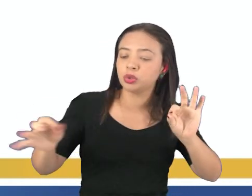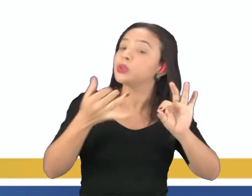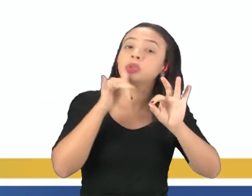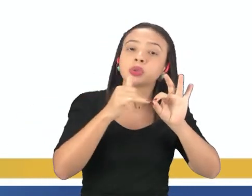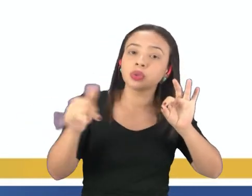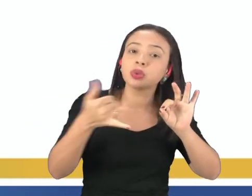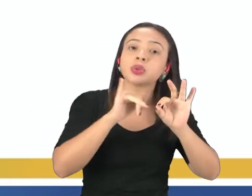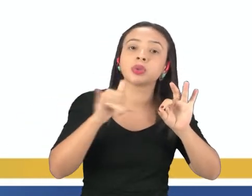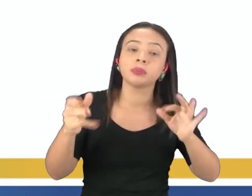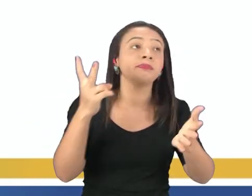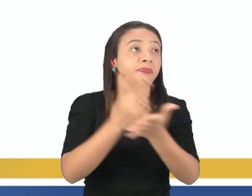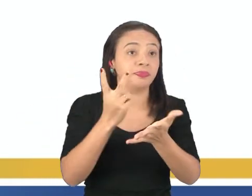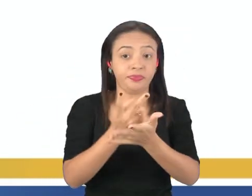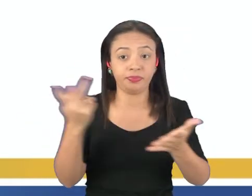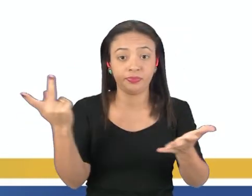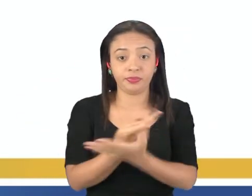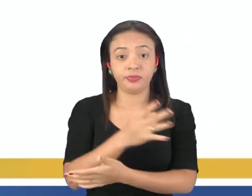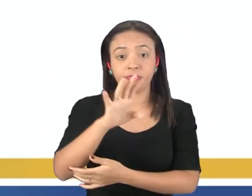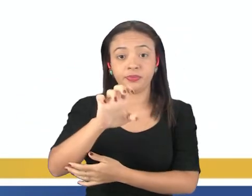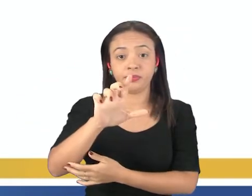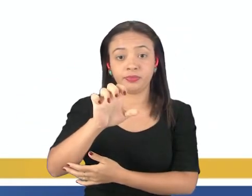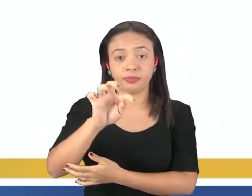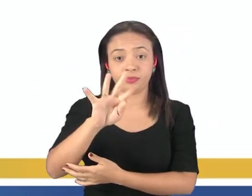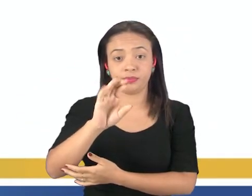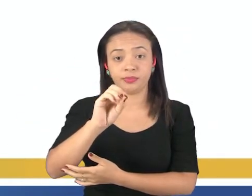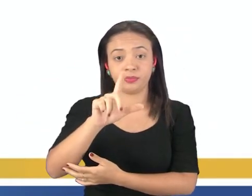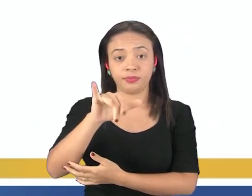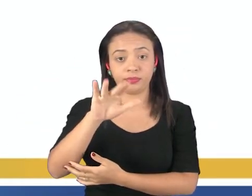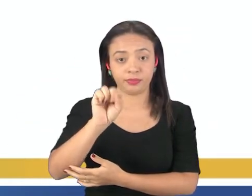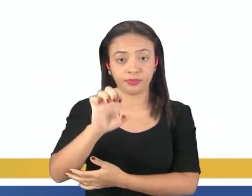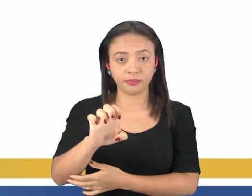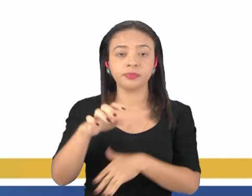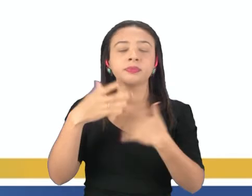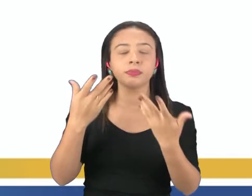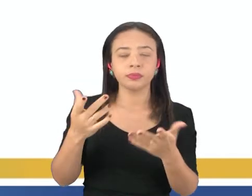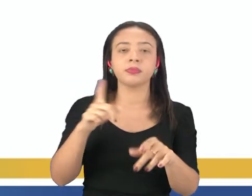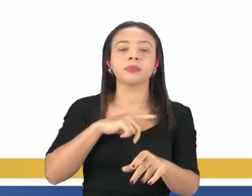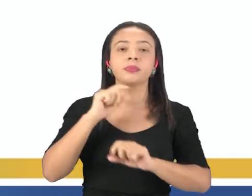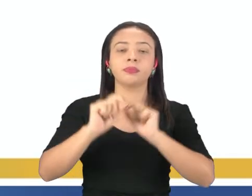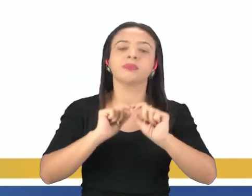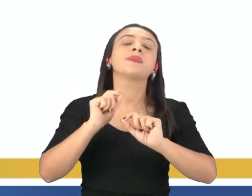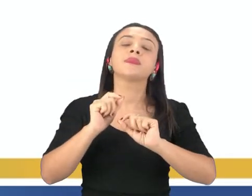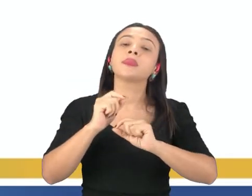acontece uma eletrólise, que seria um processo de quebra da água, né, eu tenho a origem